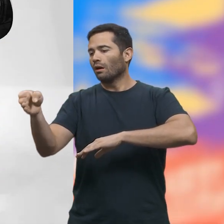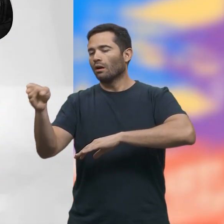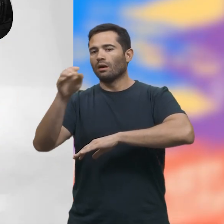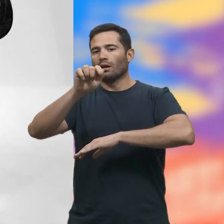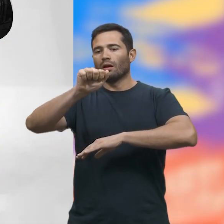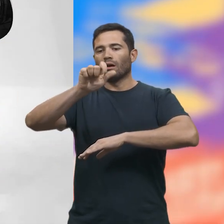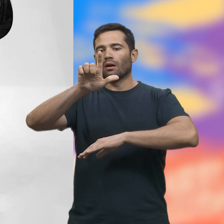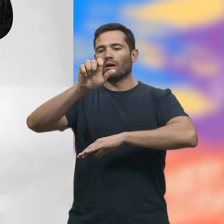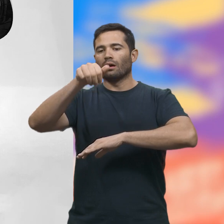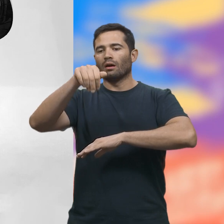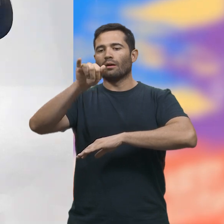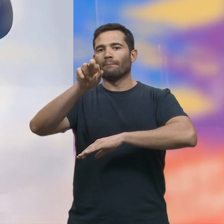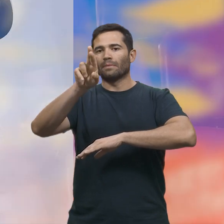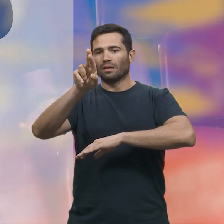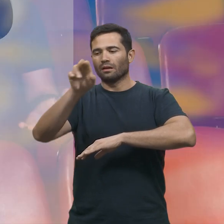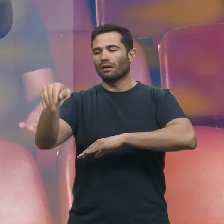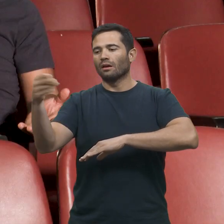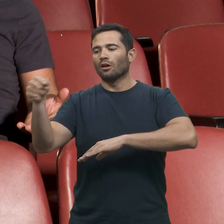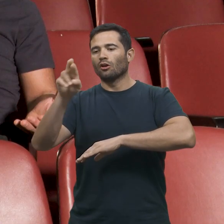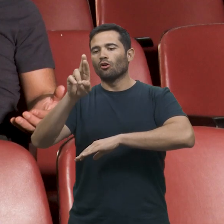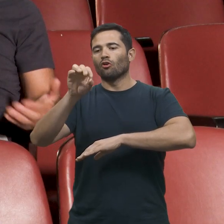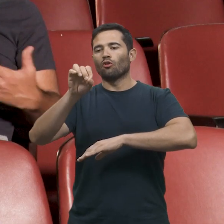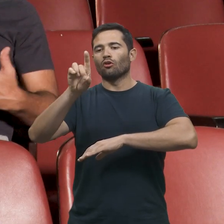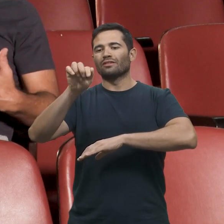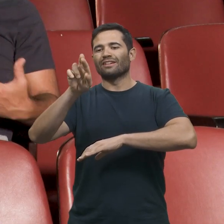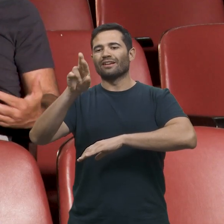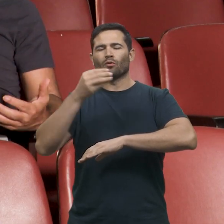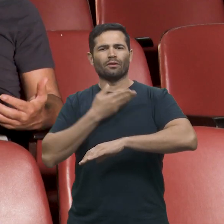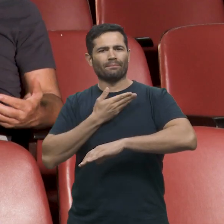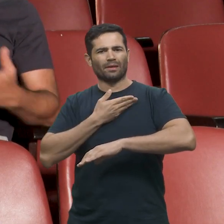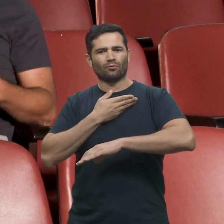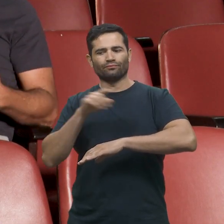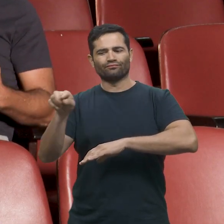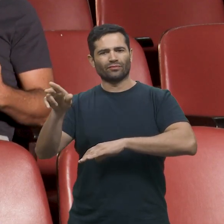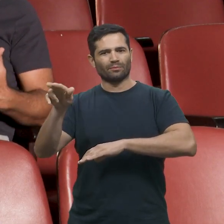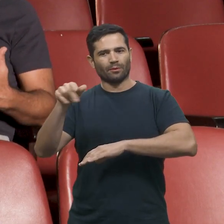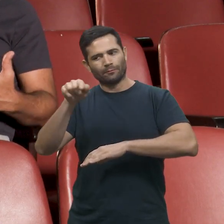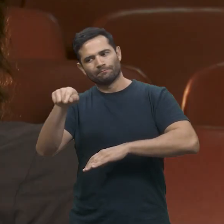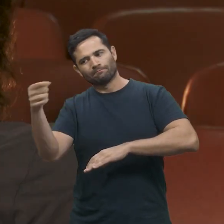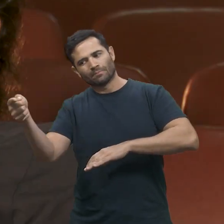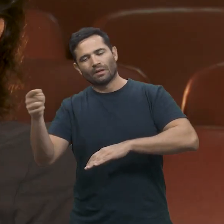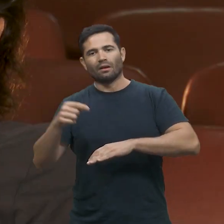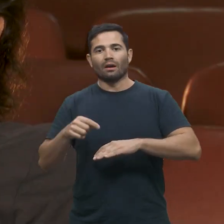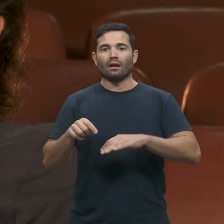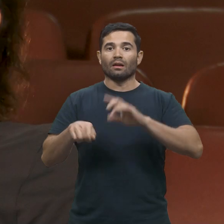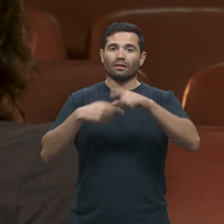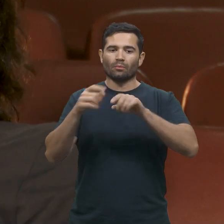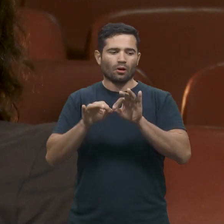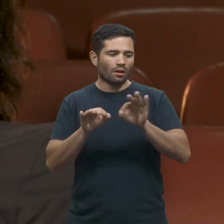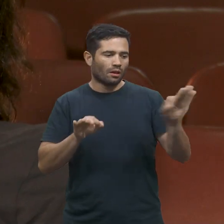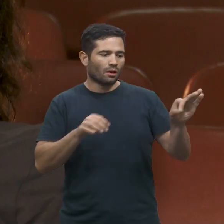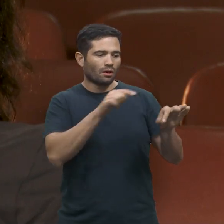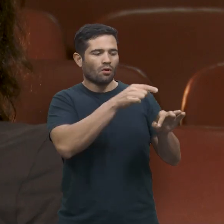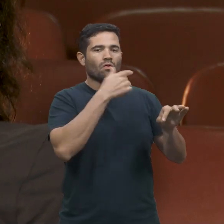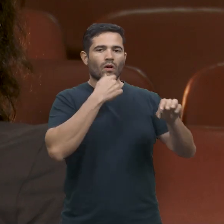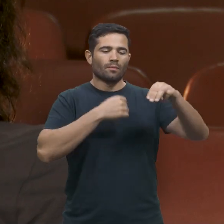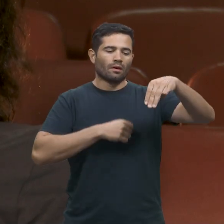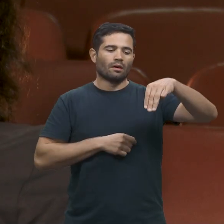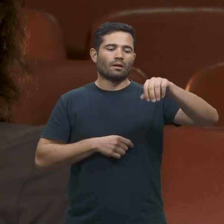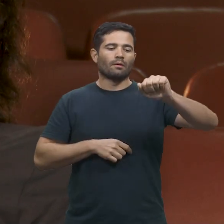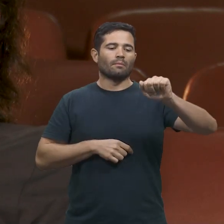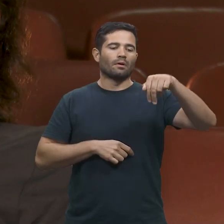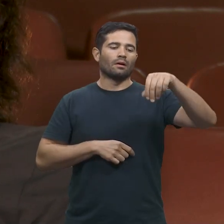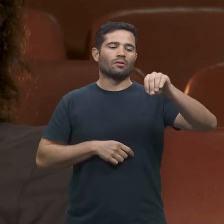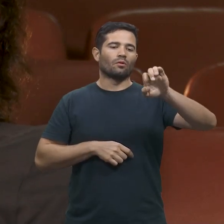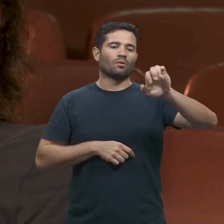Sater, meu grande parceiro, meu grande amigo, e duas quadras para lá, Manuel de Barros. Então,